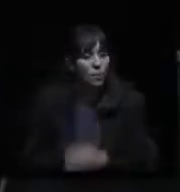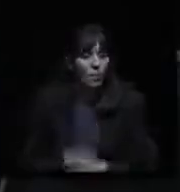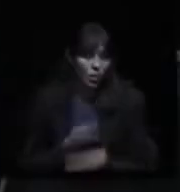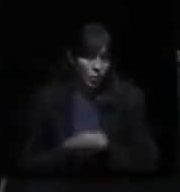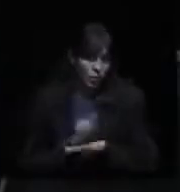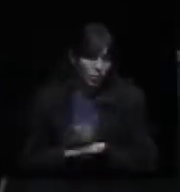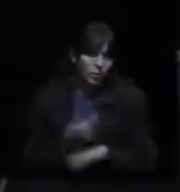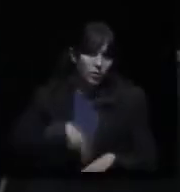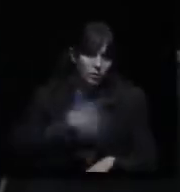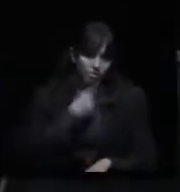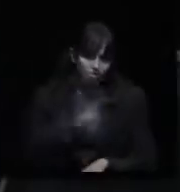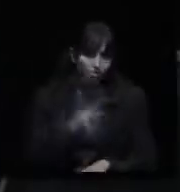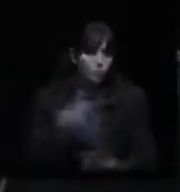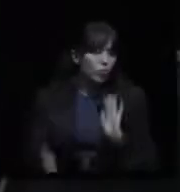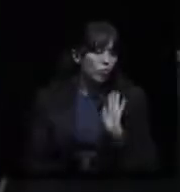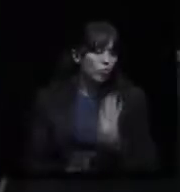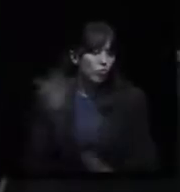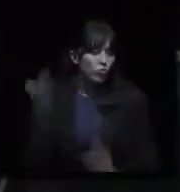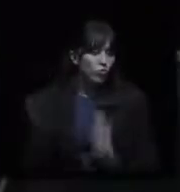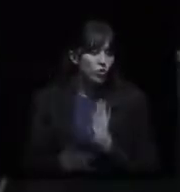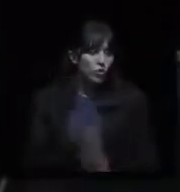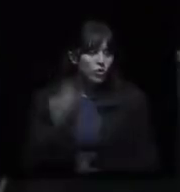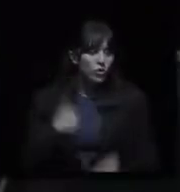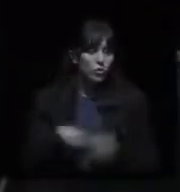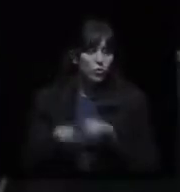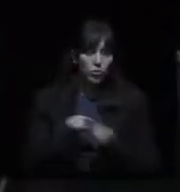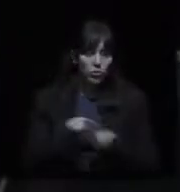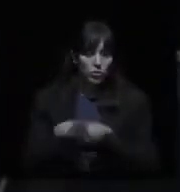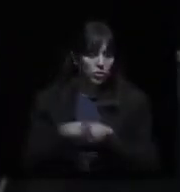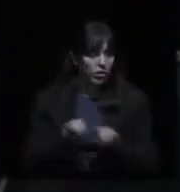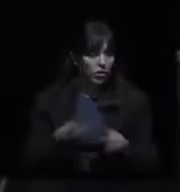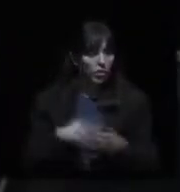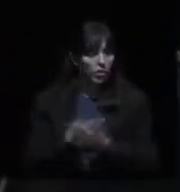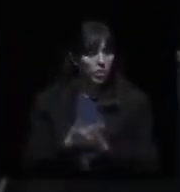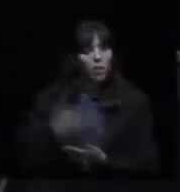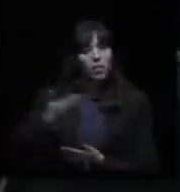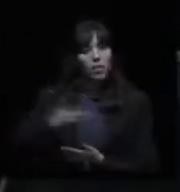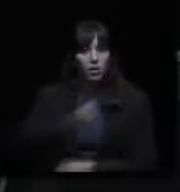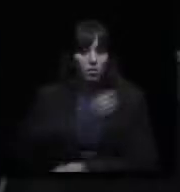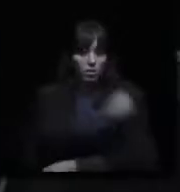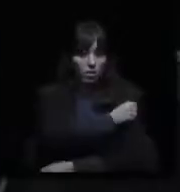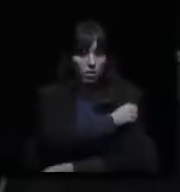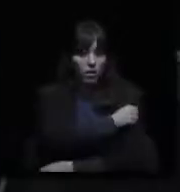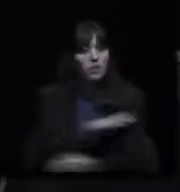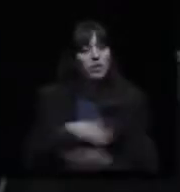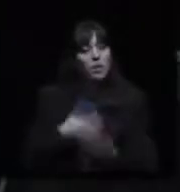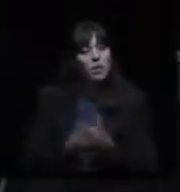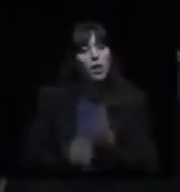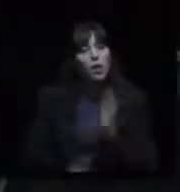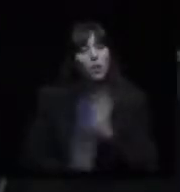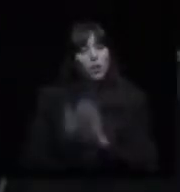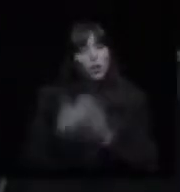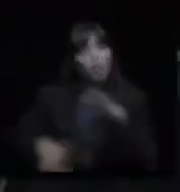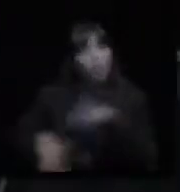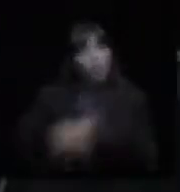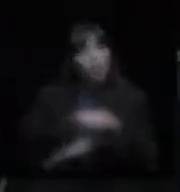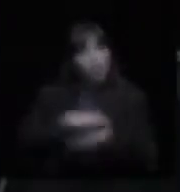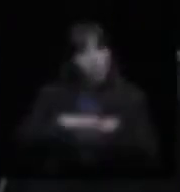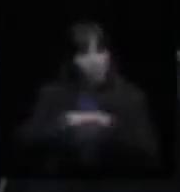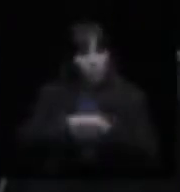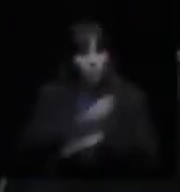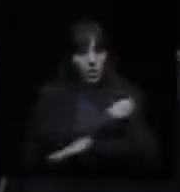sentido, reforçamos a urgência de uma verdadeira política que promova o direito à habitação e que permita criar um parque habitacional